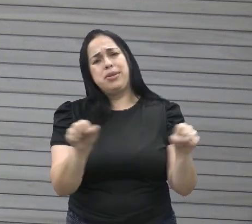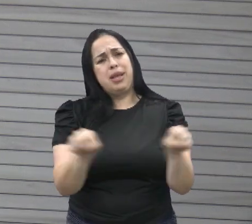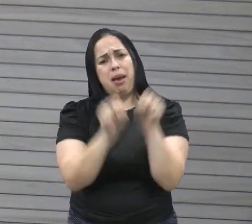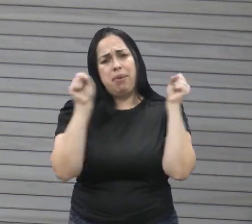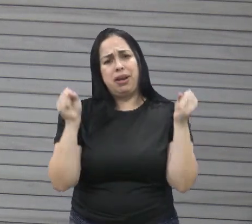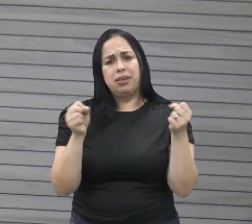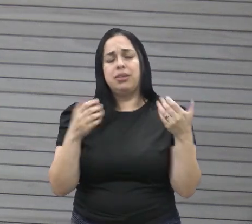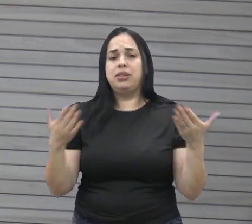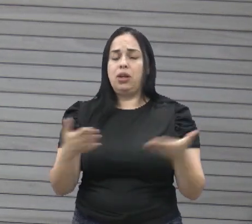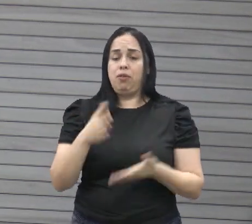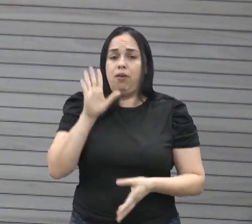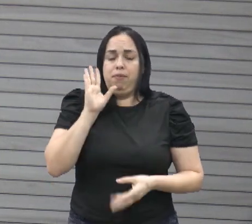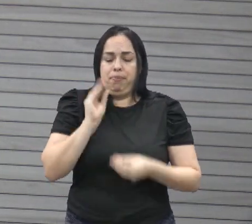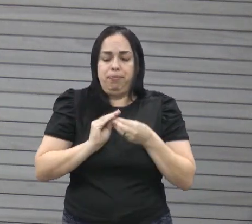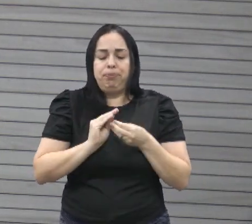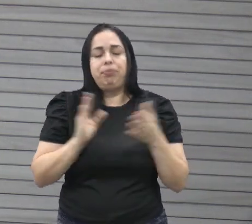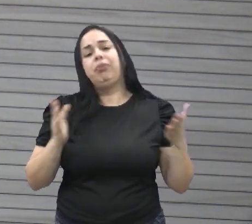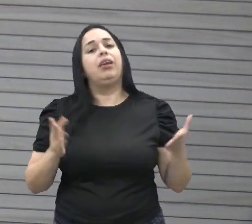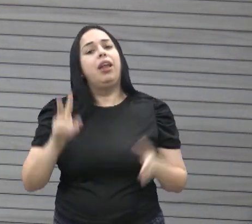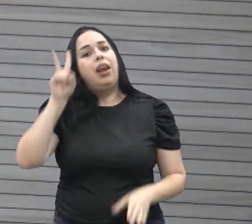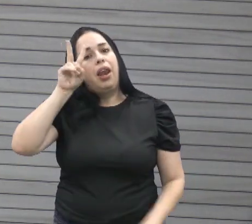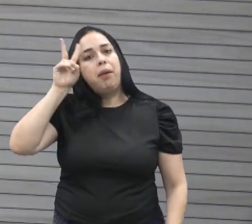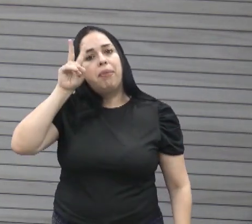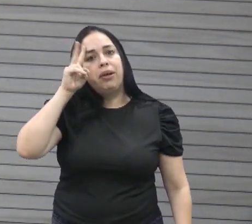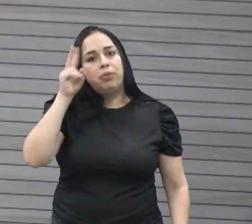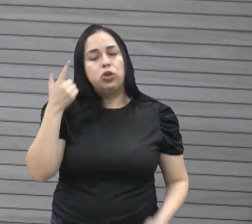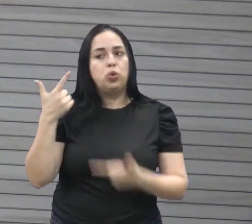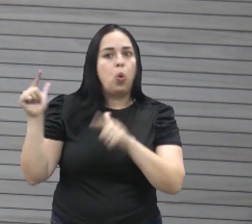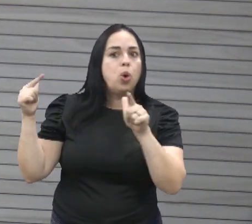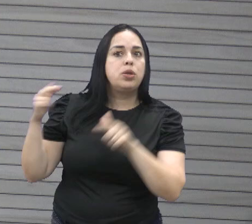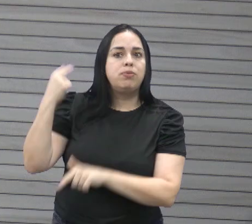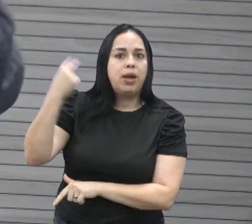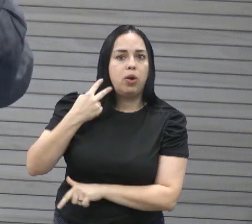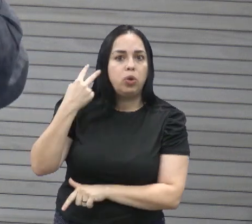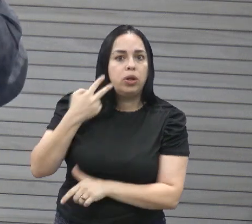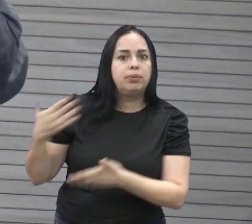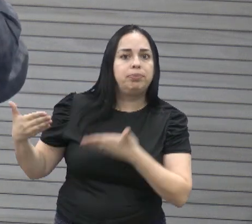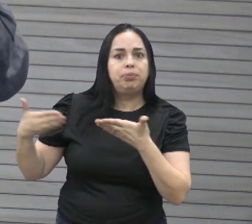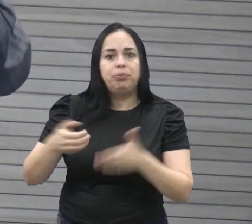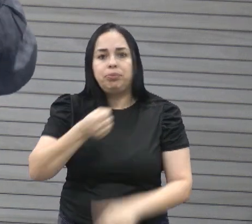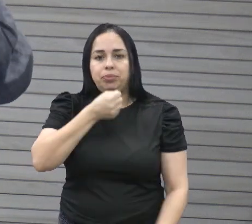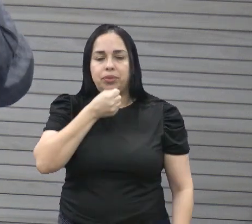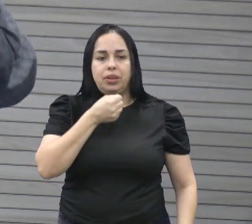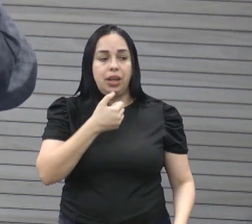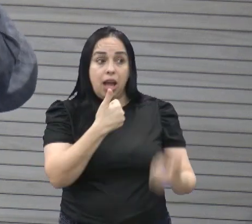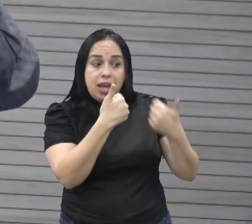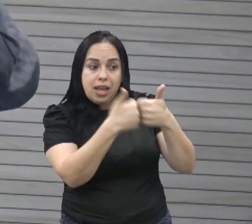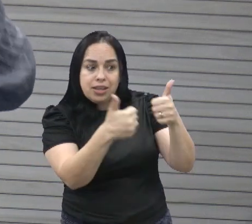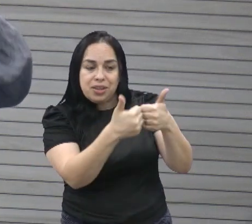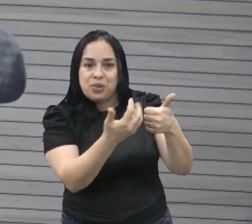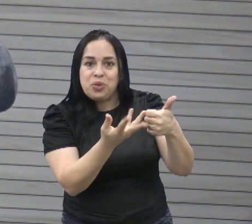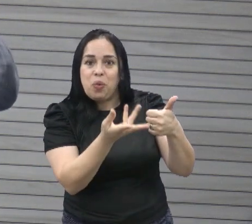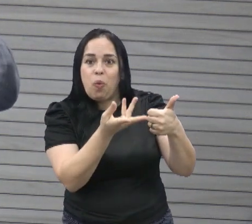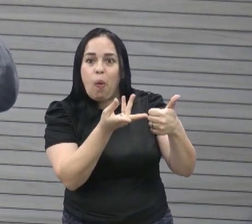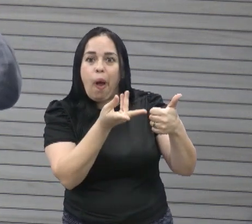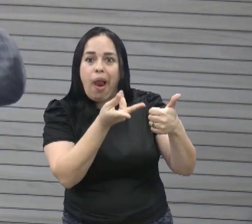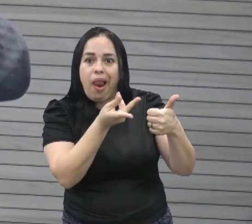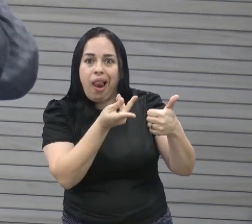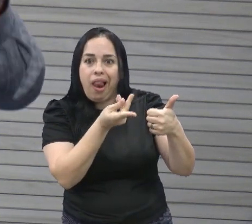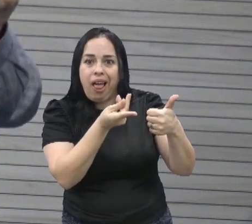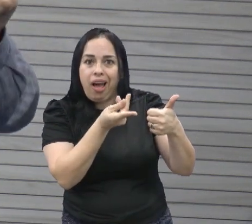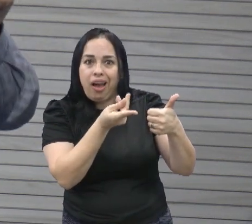eu encerro minha fala, lembrando de uma fala que já foi de outros vereadores hoje aqui, esses ônibus com essa qualidade que a